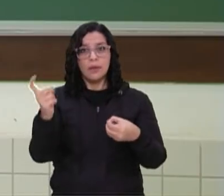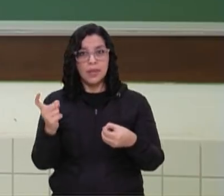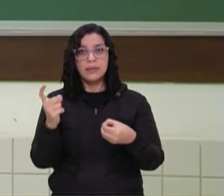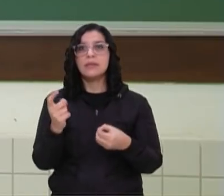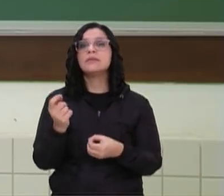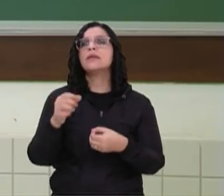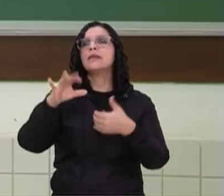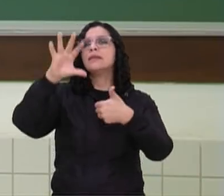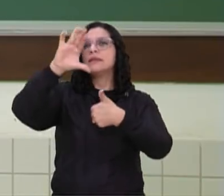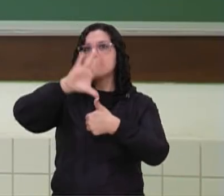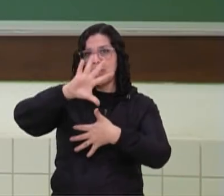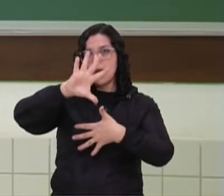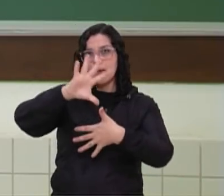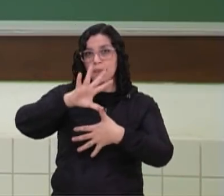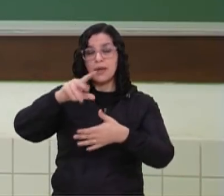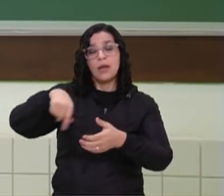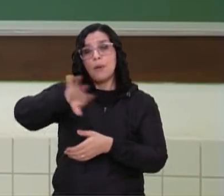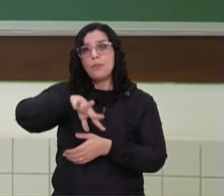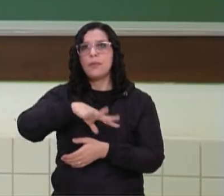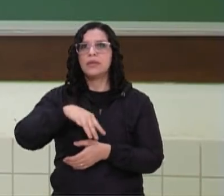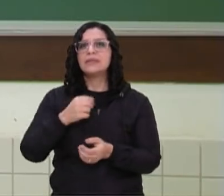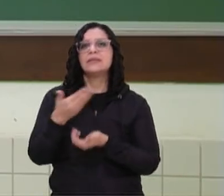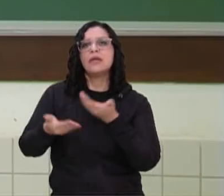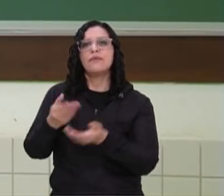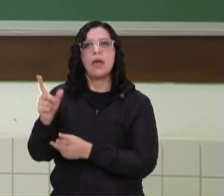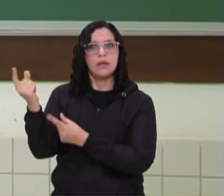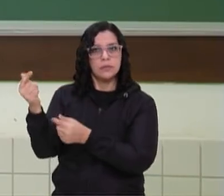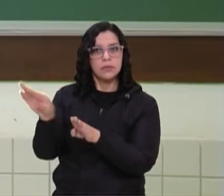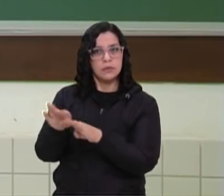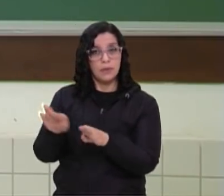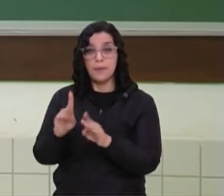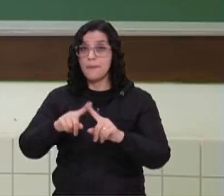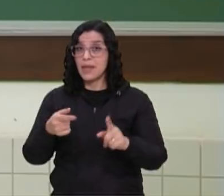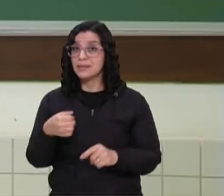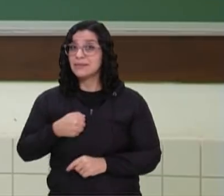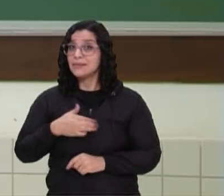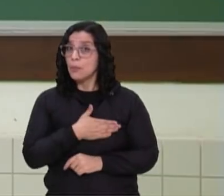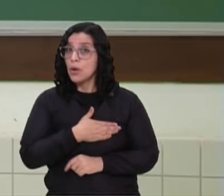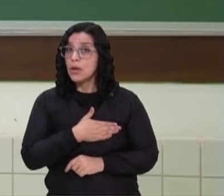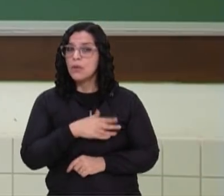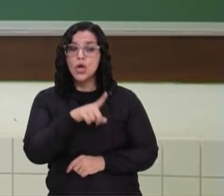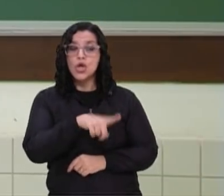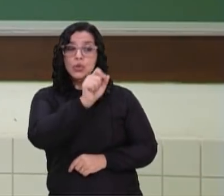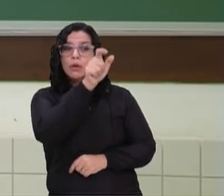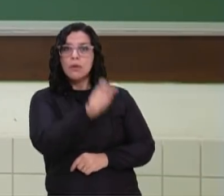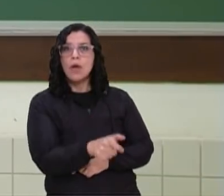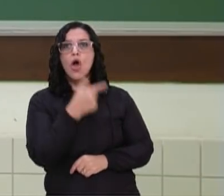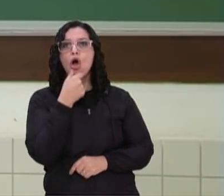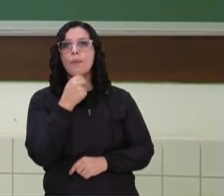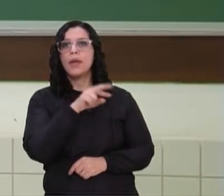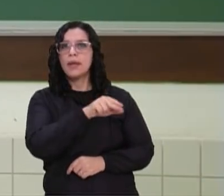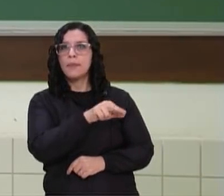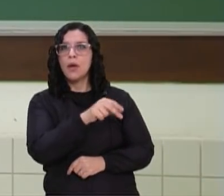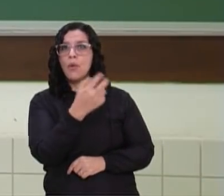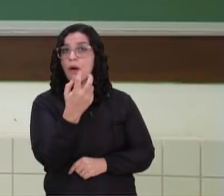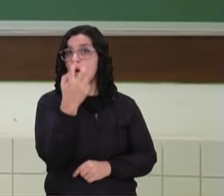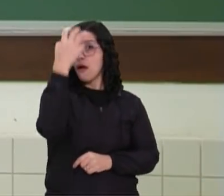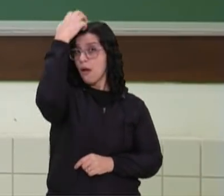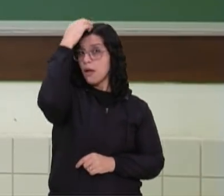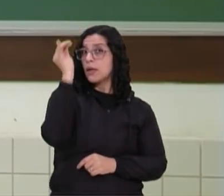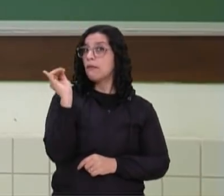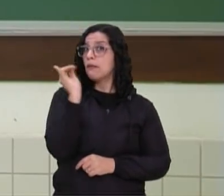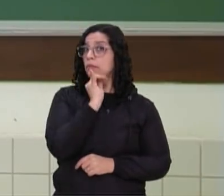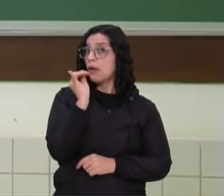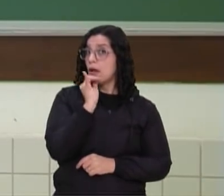falaremos posteriormente. Certo? Importante ressaltar que Napoleão Bonaparte também coroou o seu irmão, Luís Bonaparte, como rei da Itália. Veja só